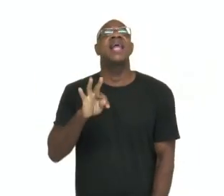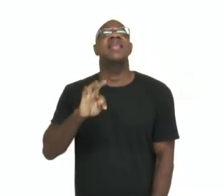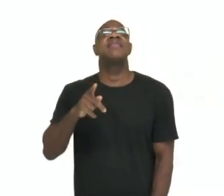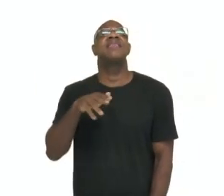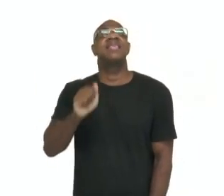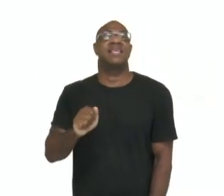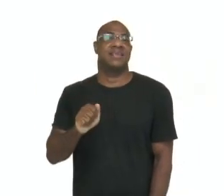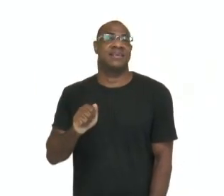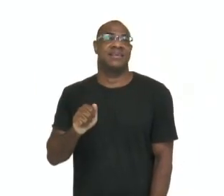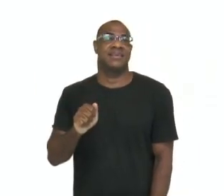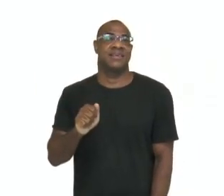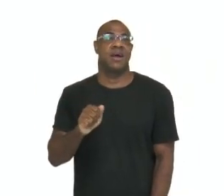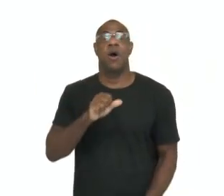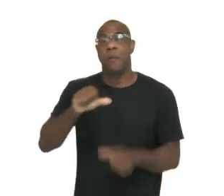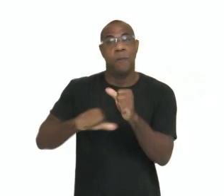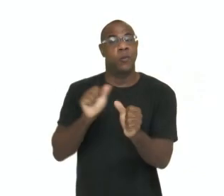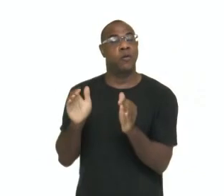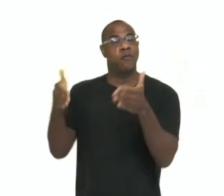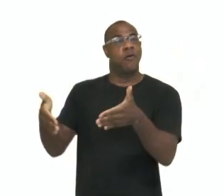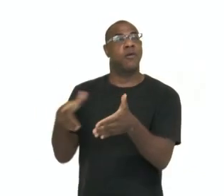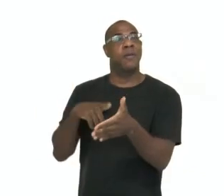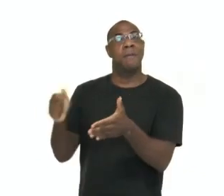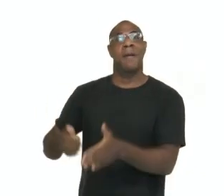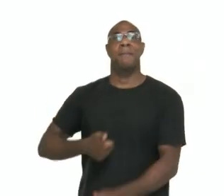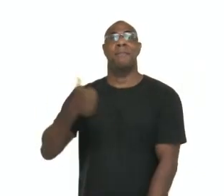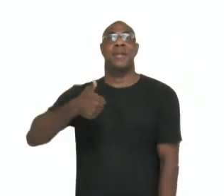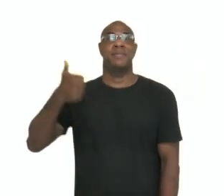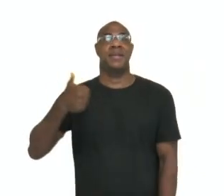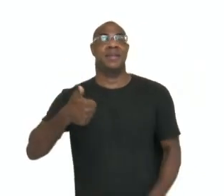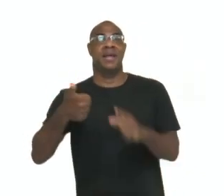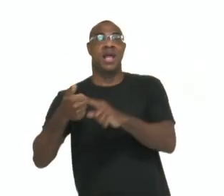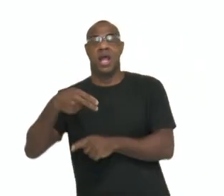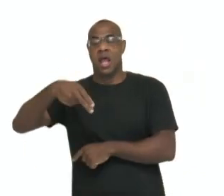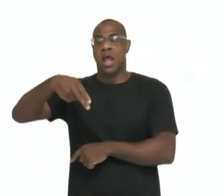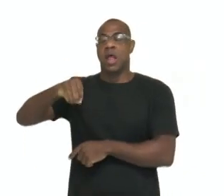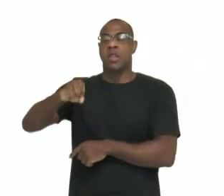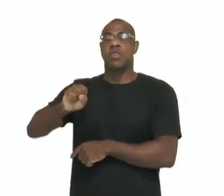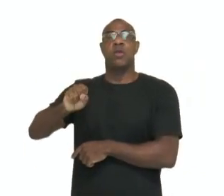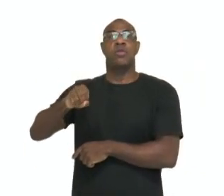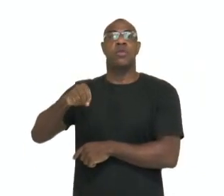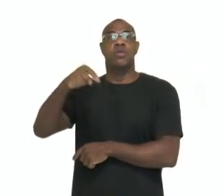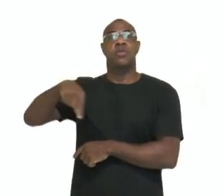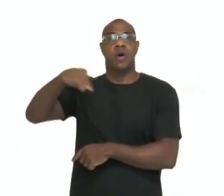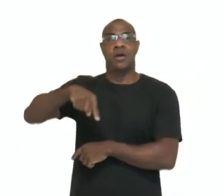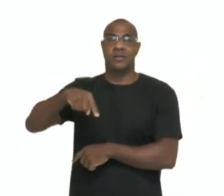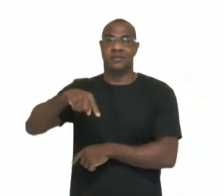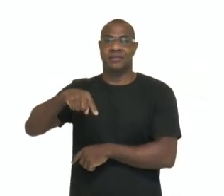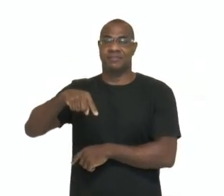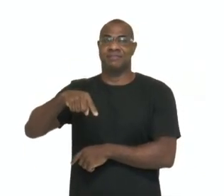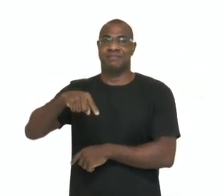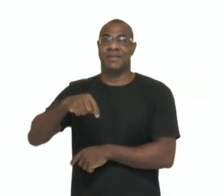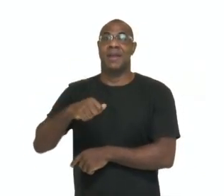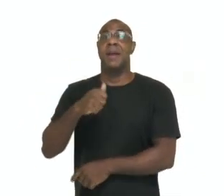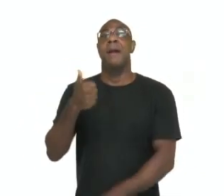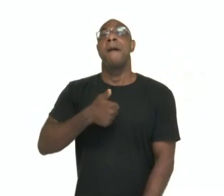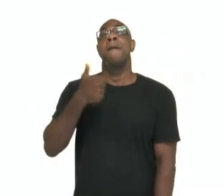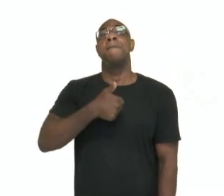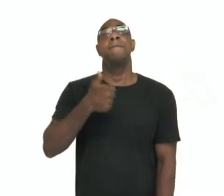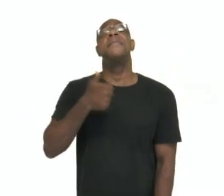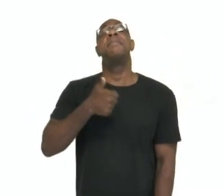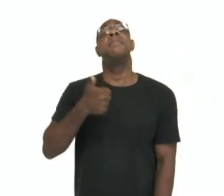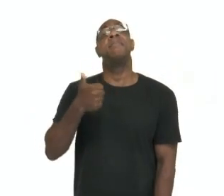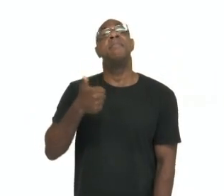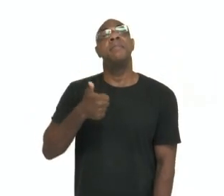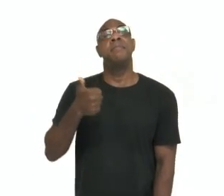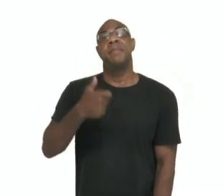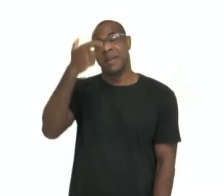enorme. Aí, ó, muda o foco para a primeira pessoa. Observe aqui, ó, nós. Primeira pessoa do plural. Todas